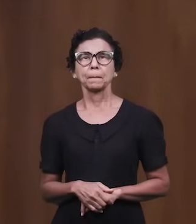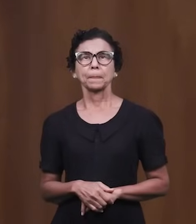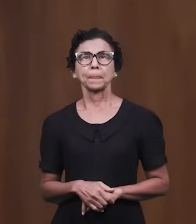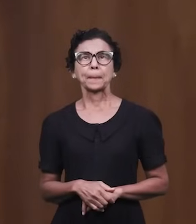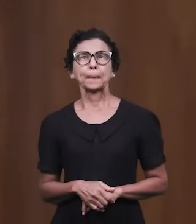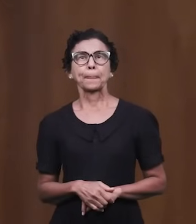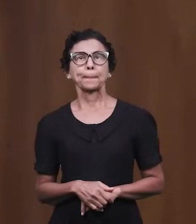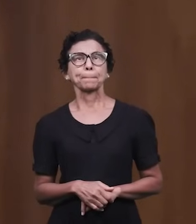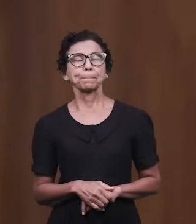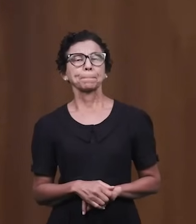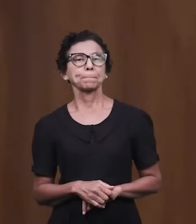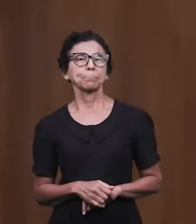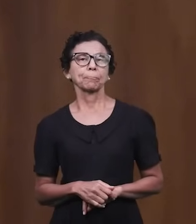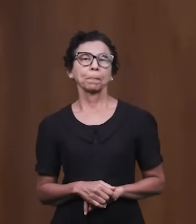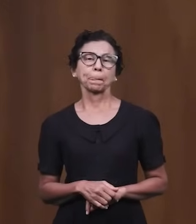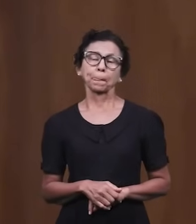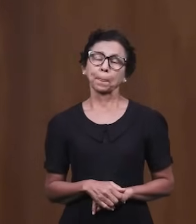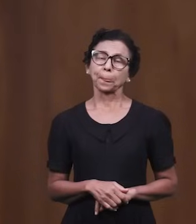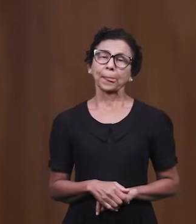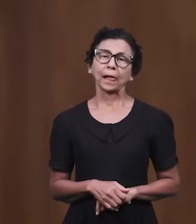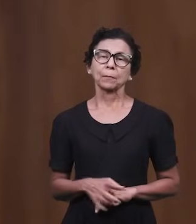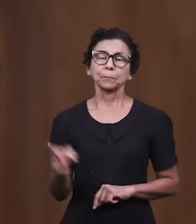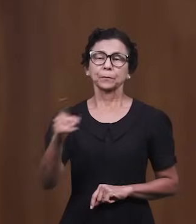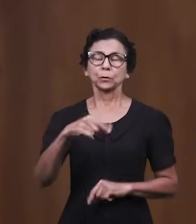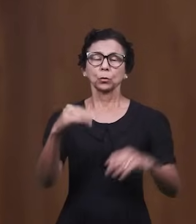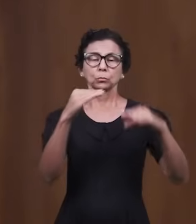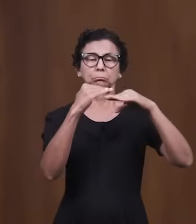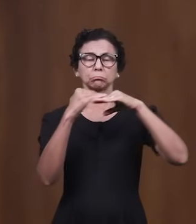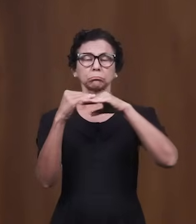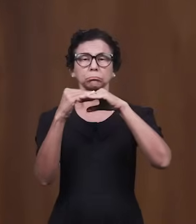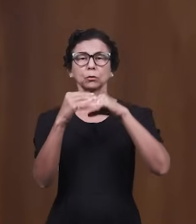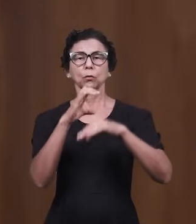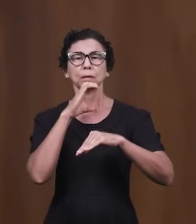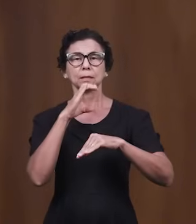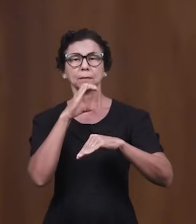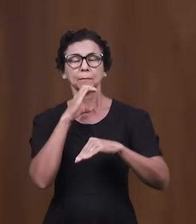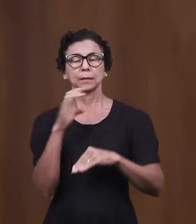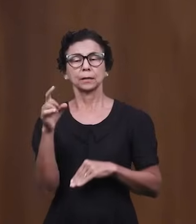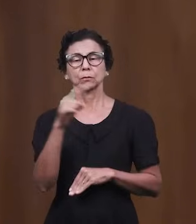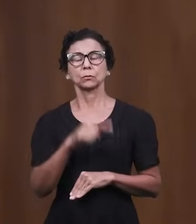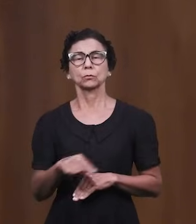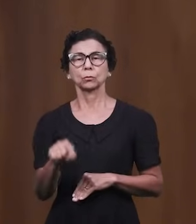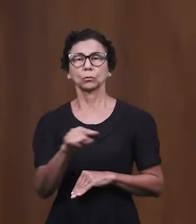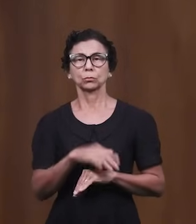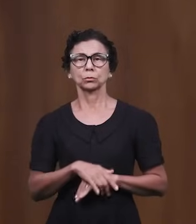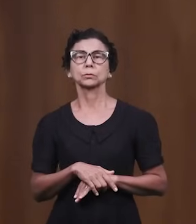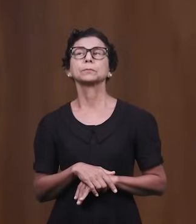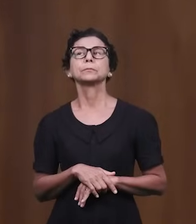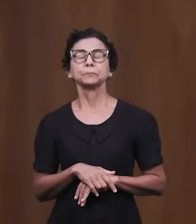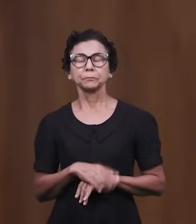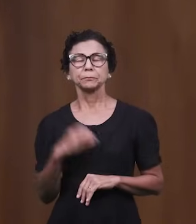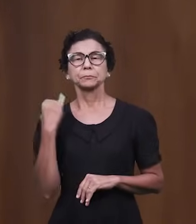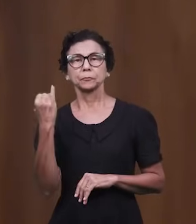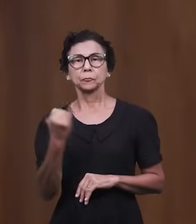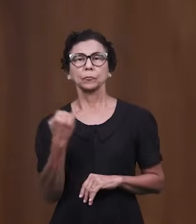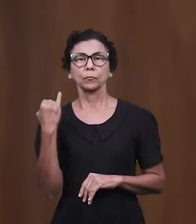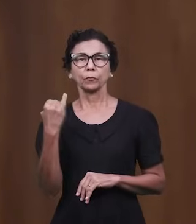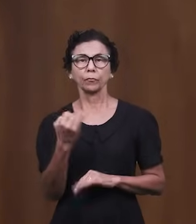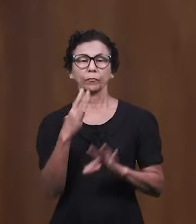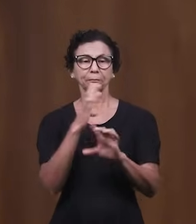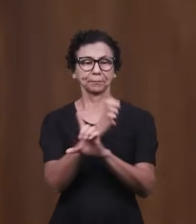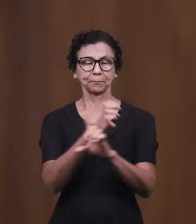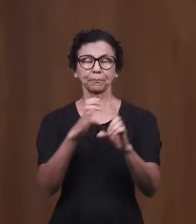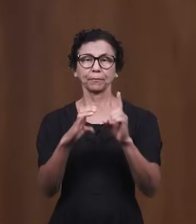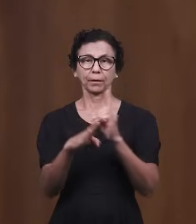desvios exagerados, um conhece muito, outro não conhece nada, mas todos temos que conhecer unicamente, que é a importância da escola bíblica